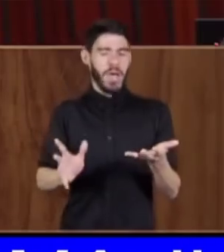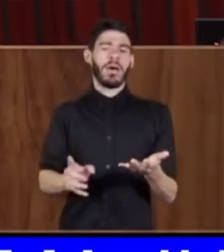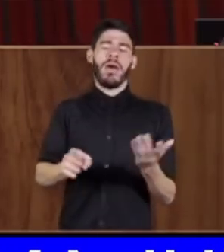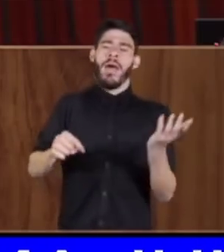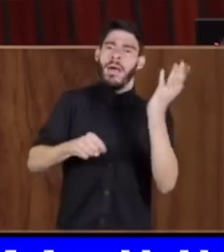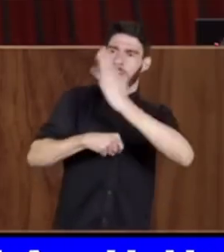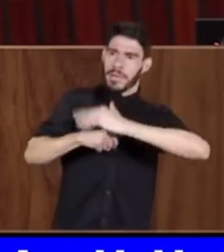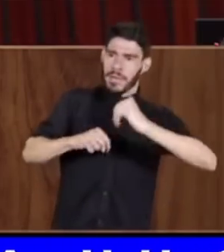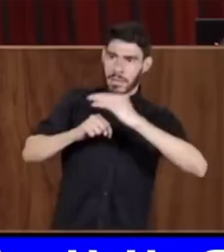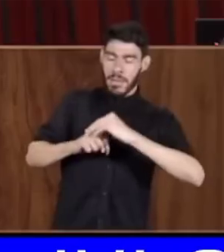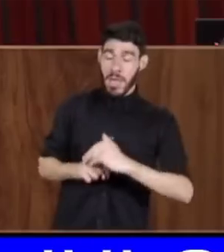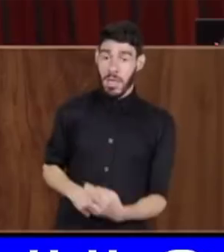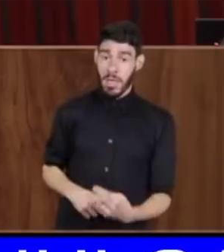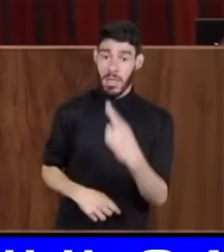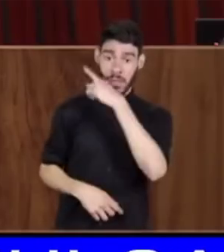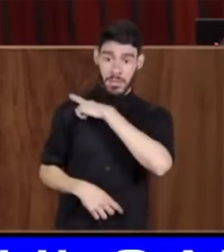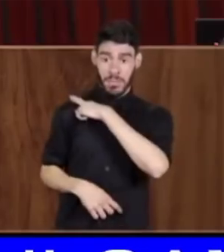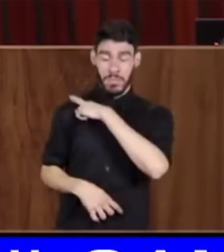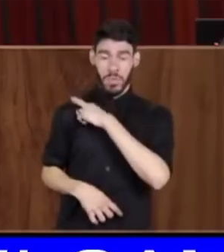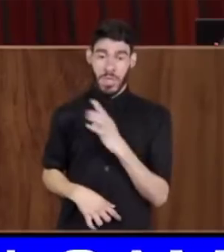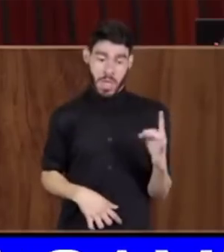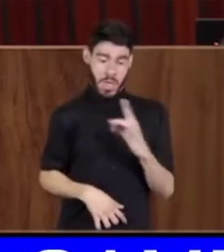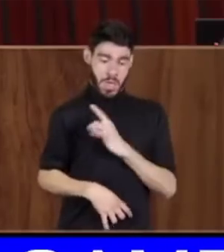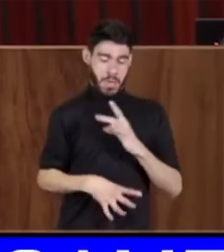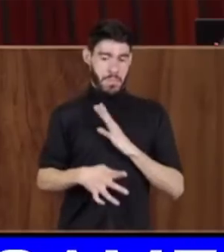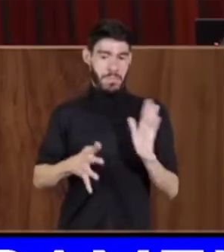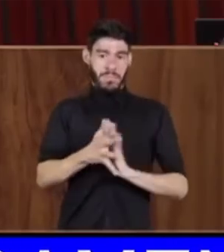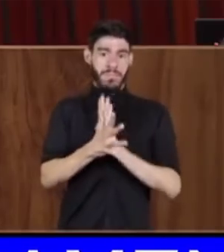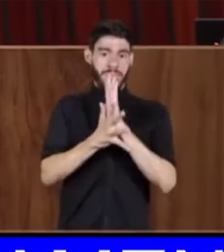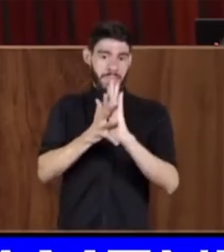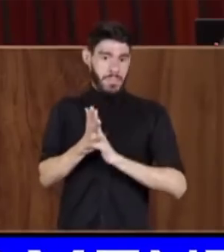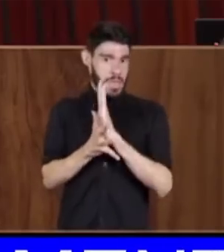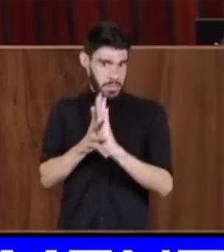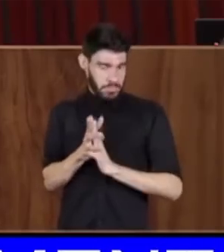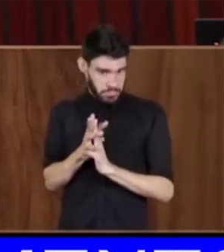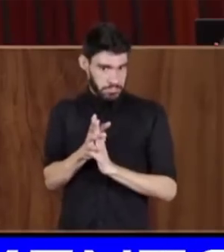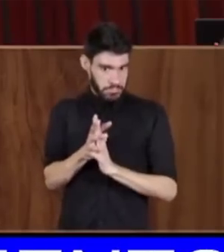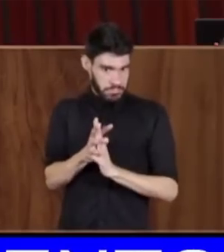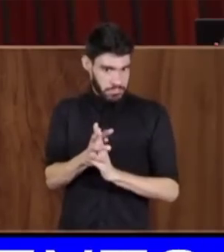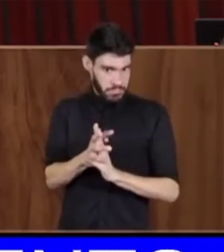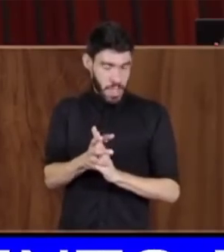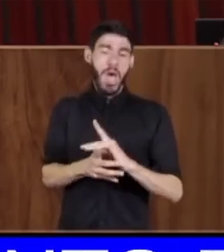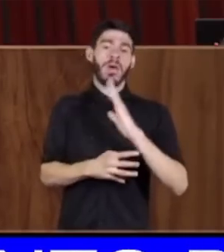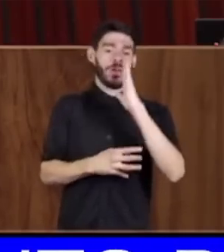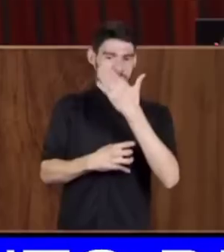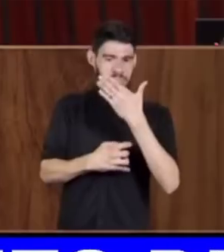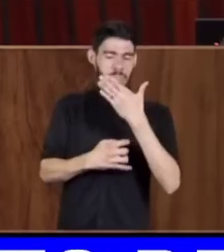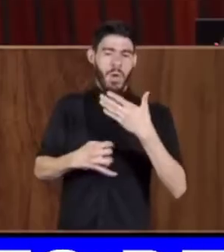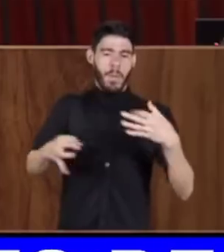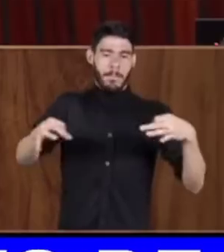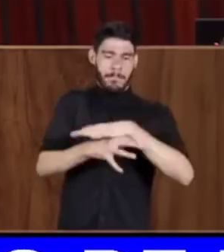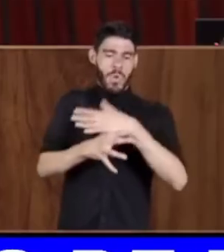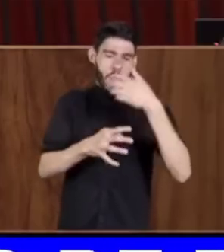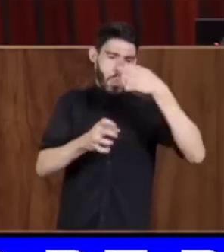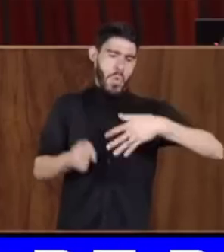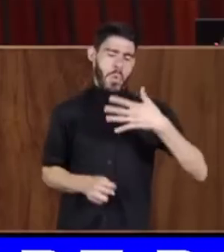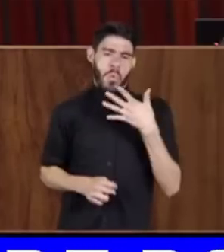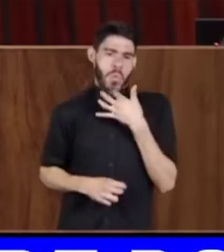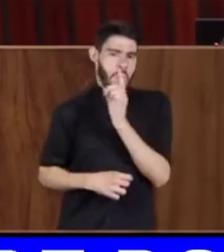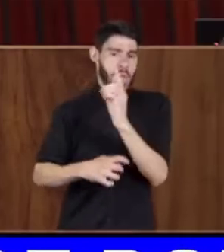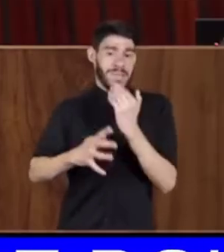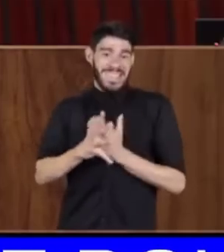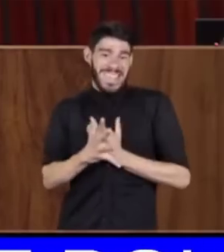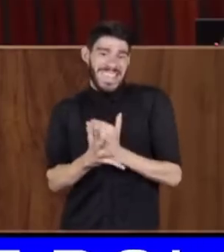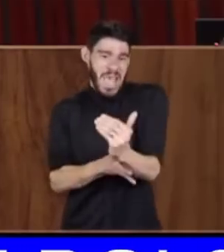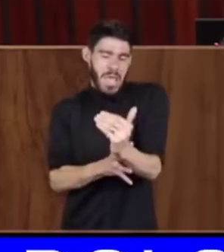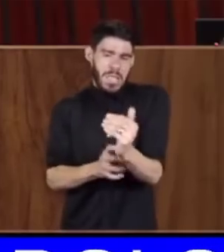afeto, com responsabilidade e sem medo. Dispositivo. Ante todo exposto, não conheço da preliminar